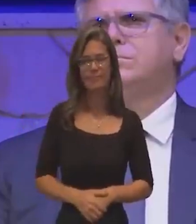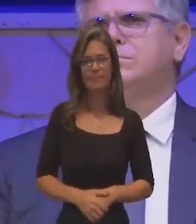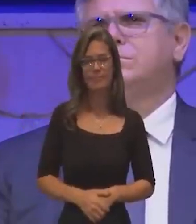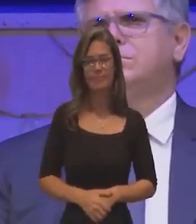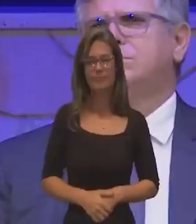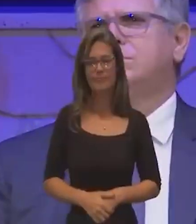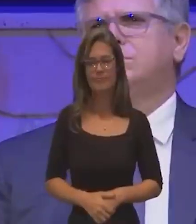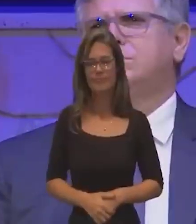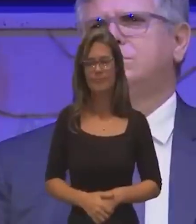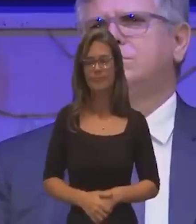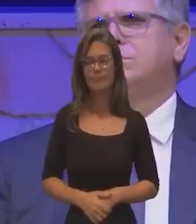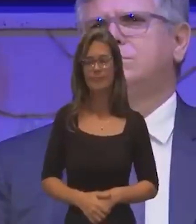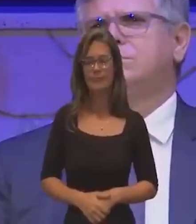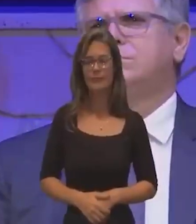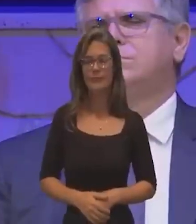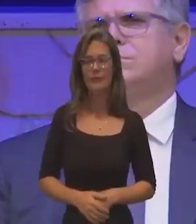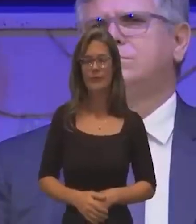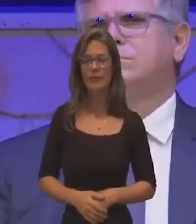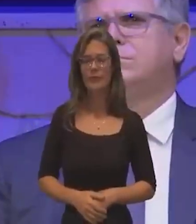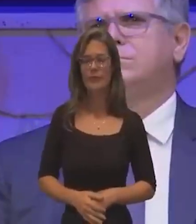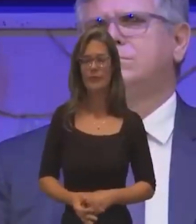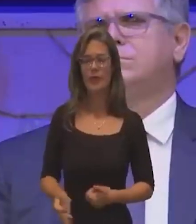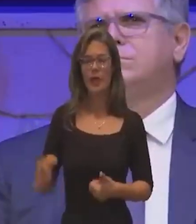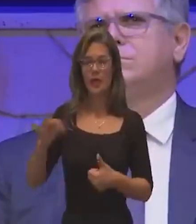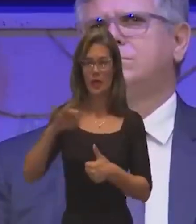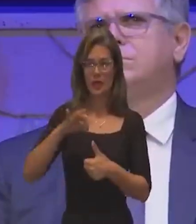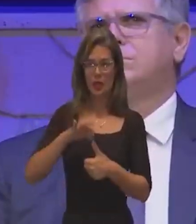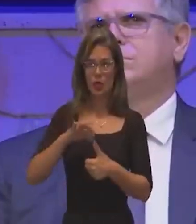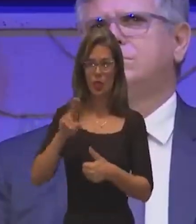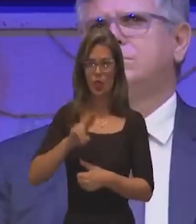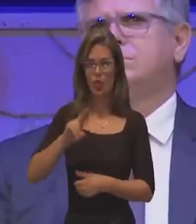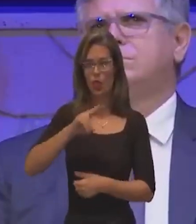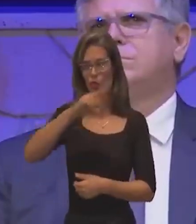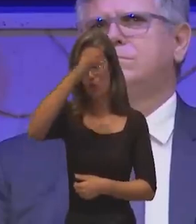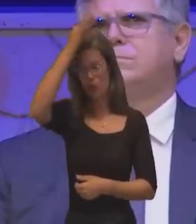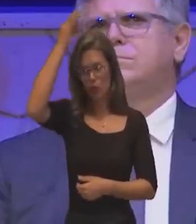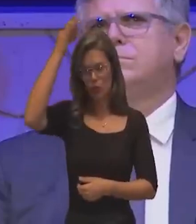Cristo, por meio do seu Espírito,